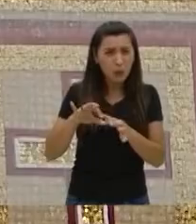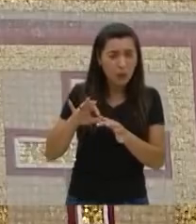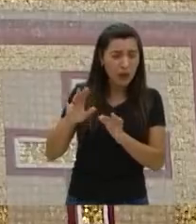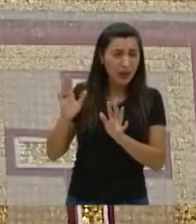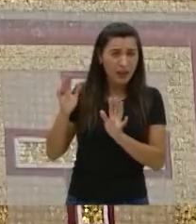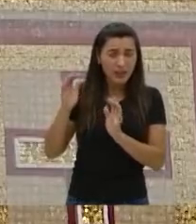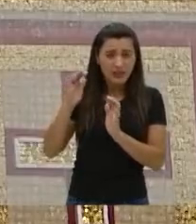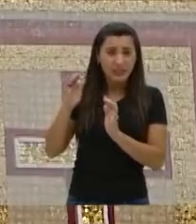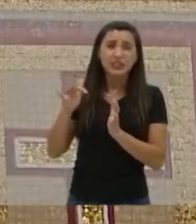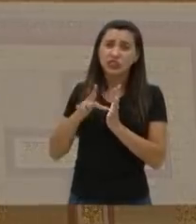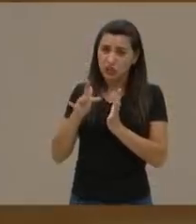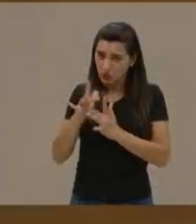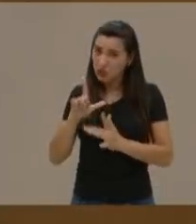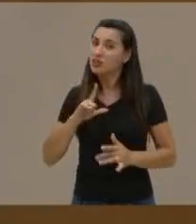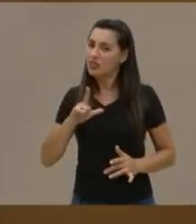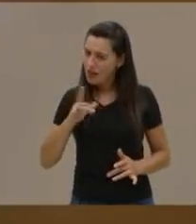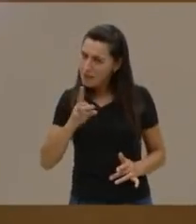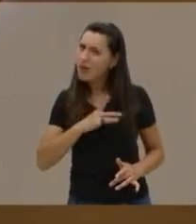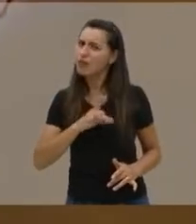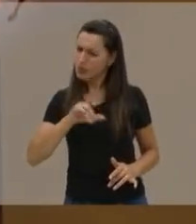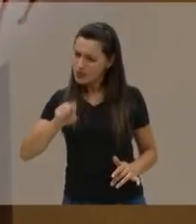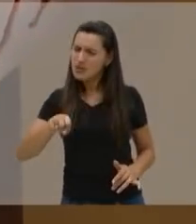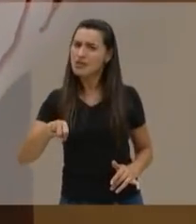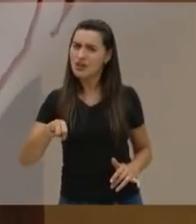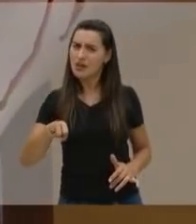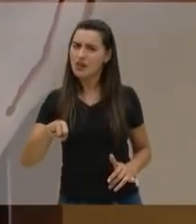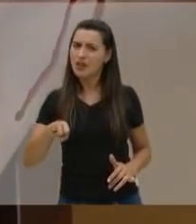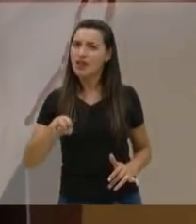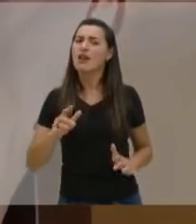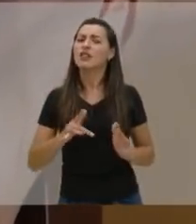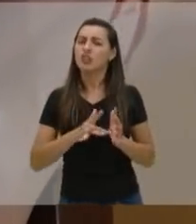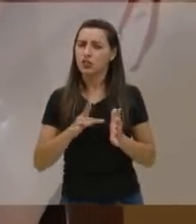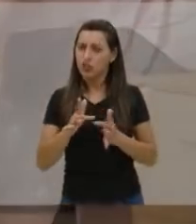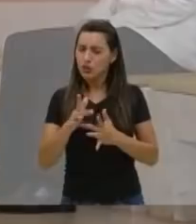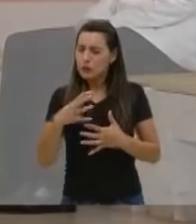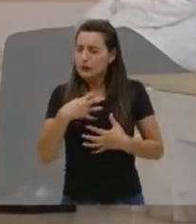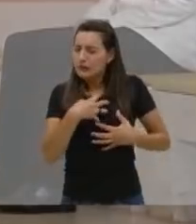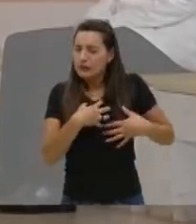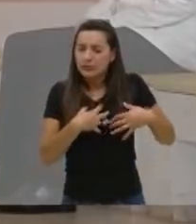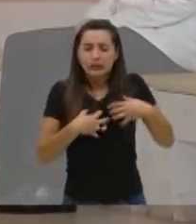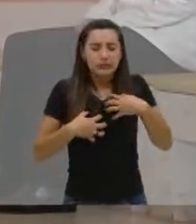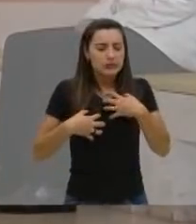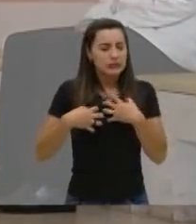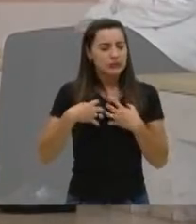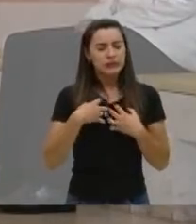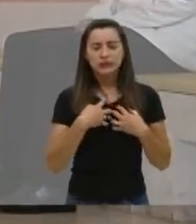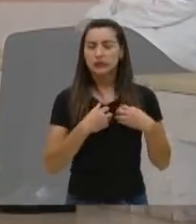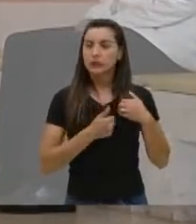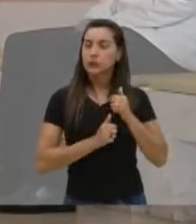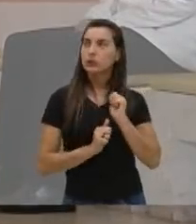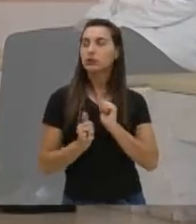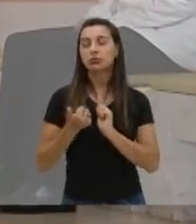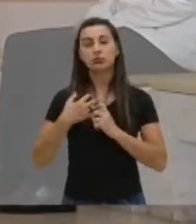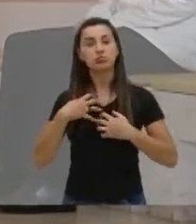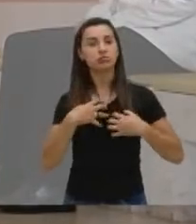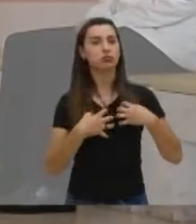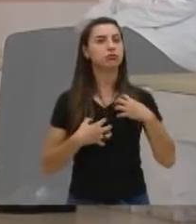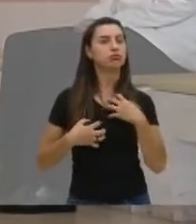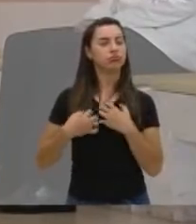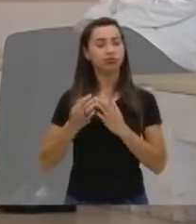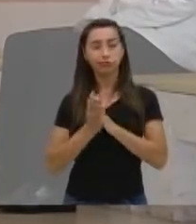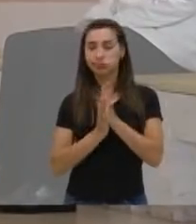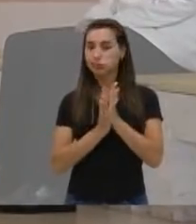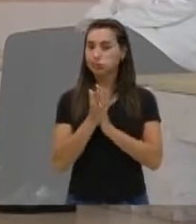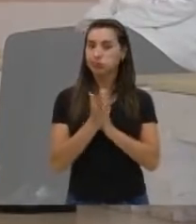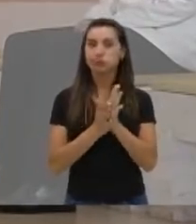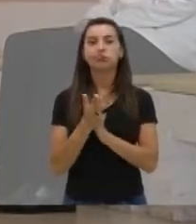Jesus tinha medo da morte. Jesus se sentiu angustiado na morte. Jesus se